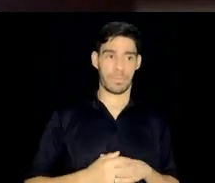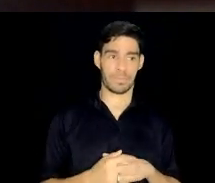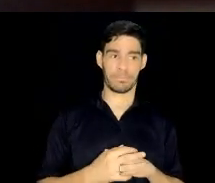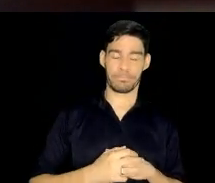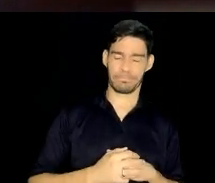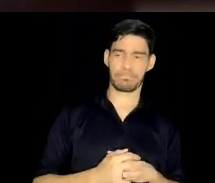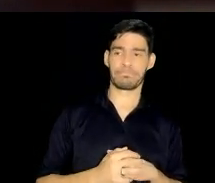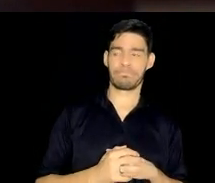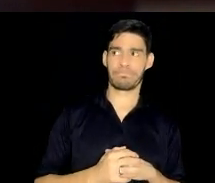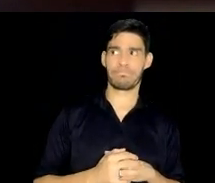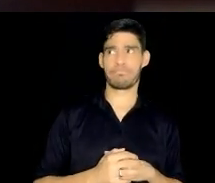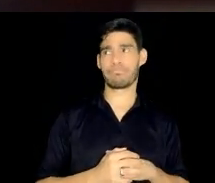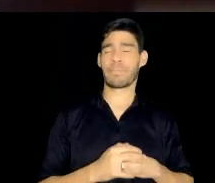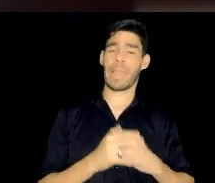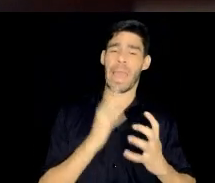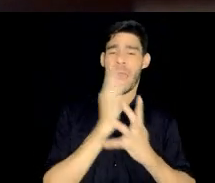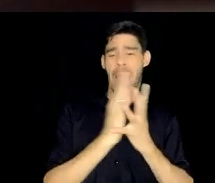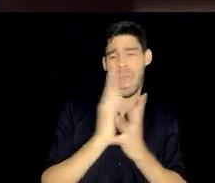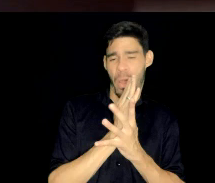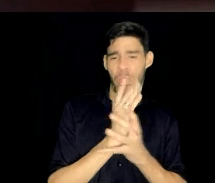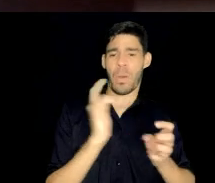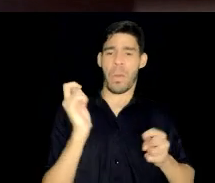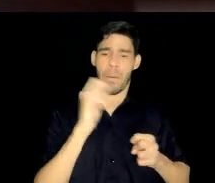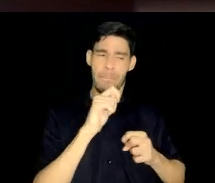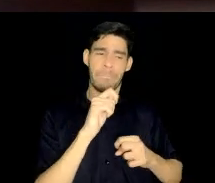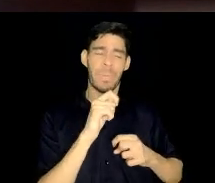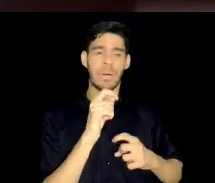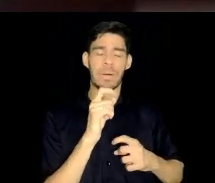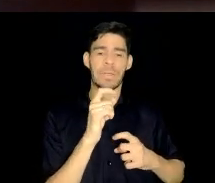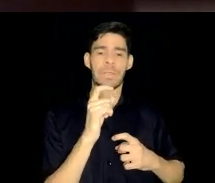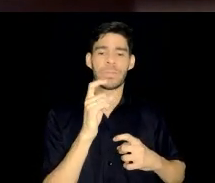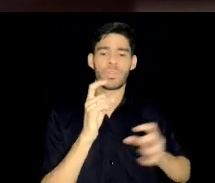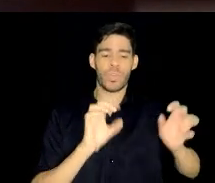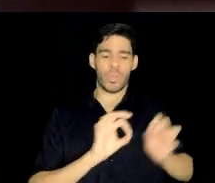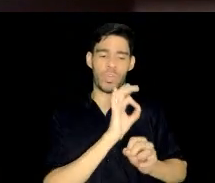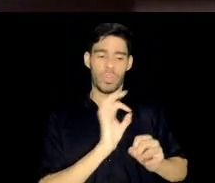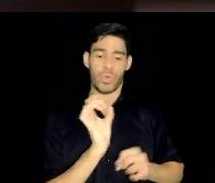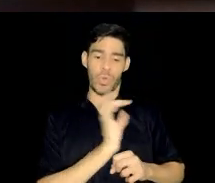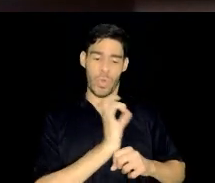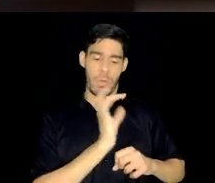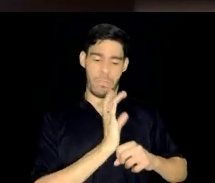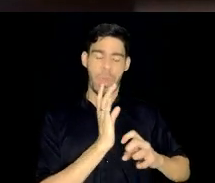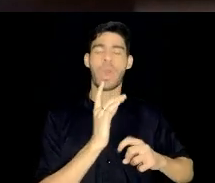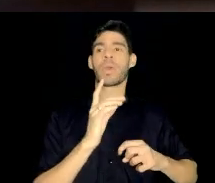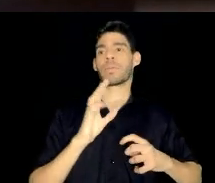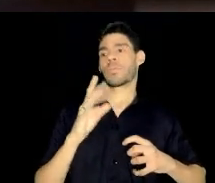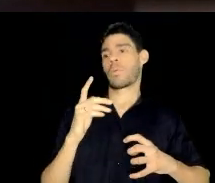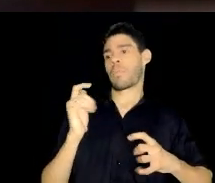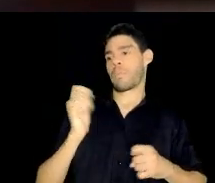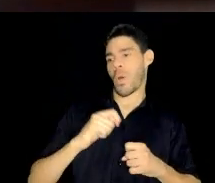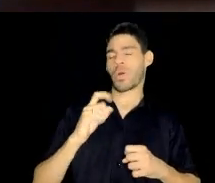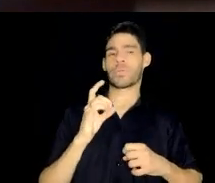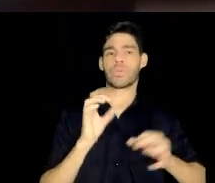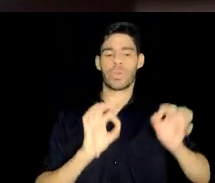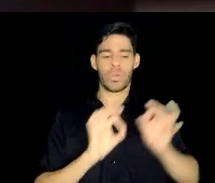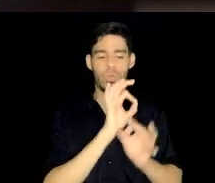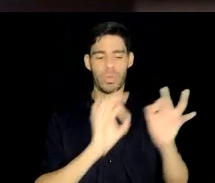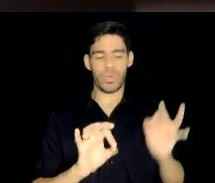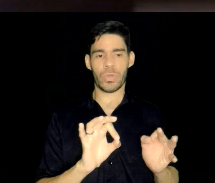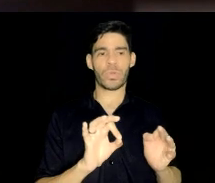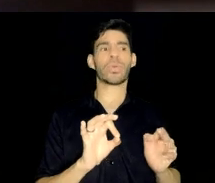que ela, em alguma parte, ela pode intimidar o juiz, pode fazer com que o juiz